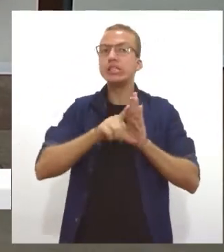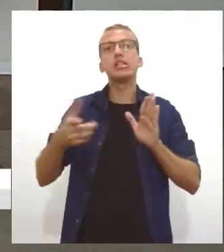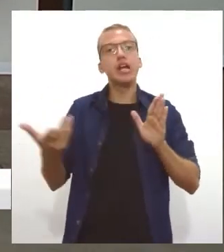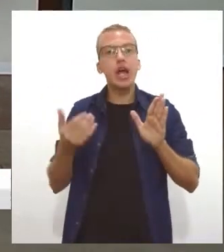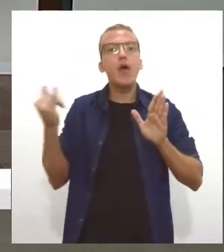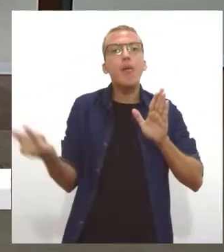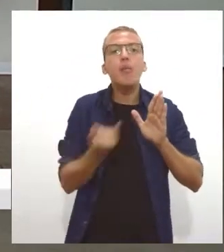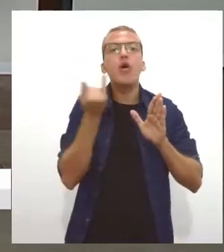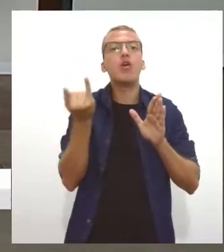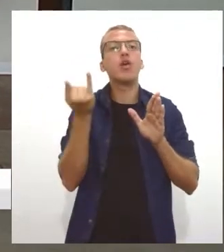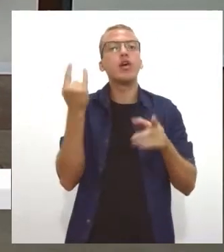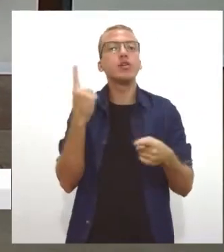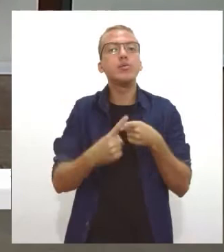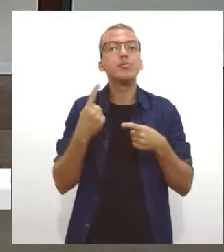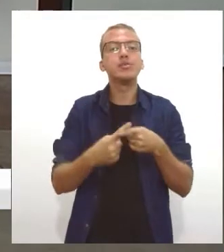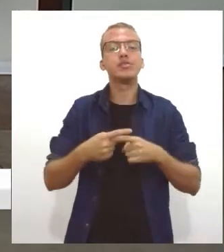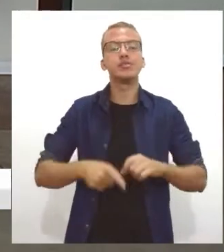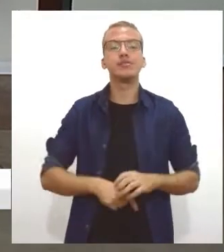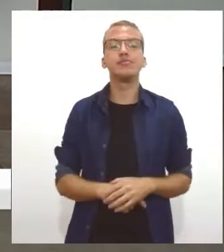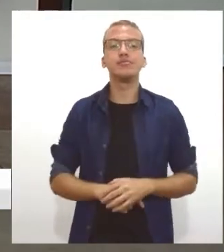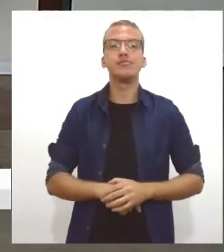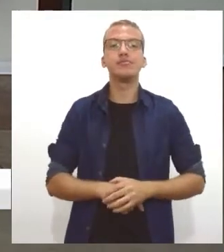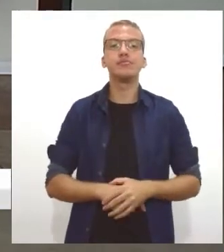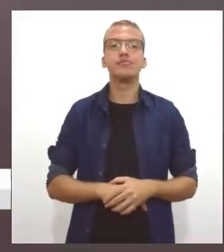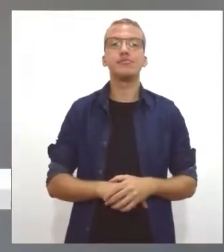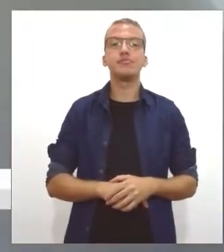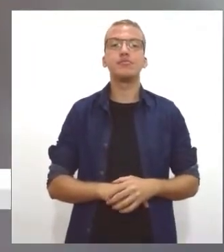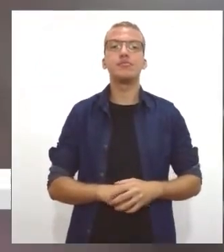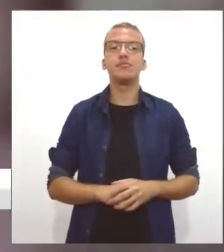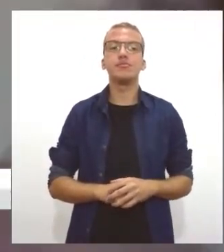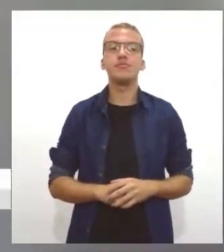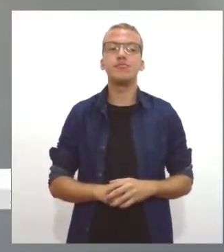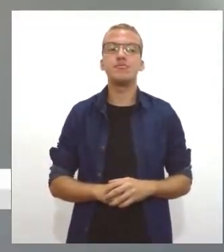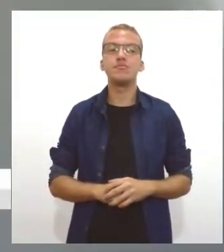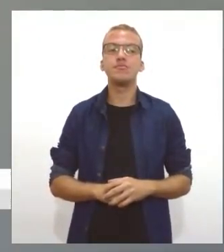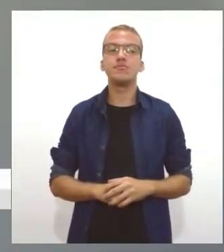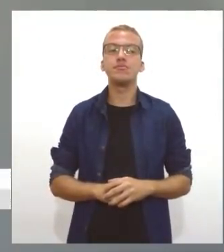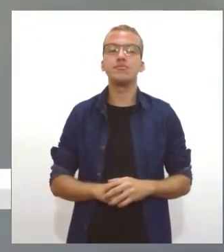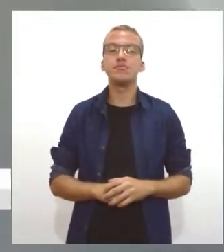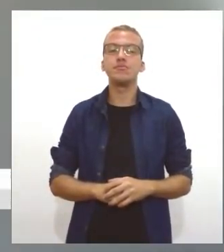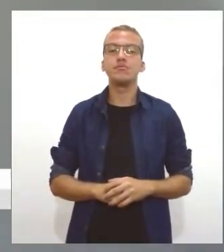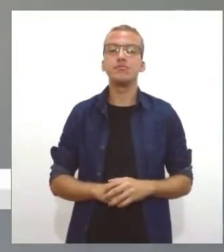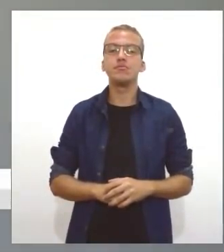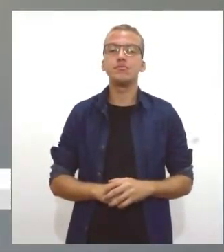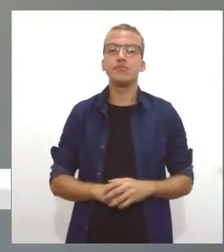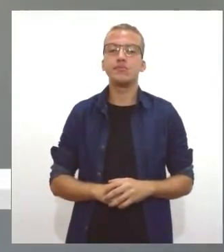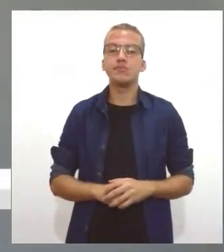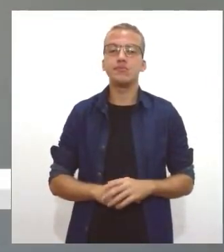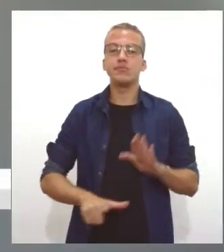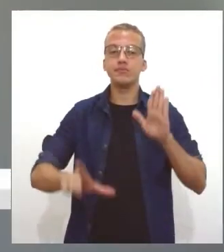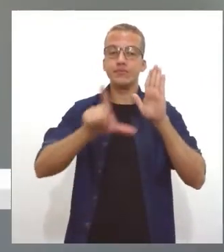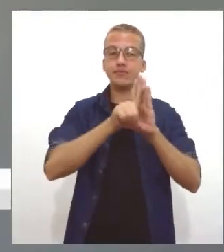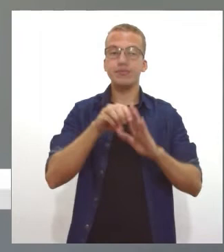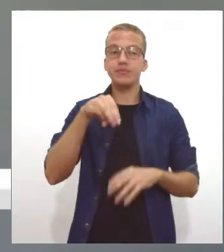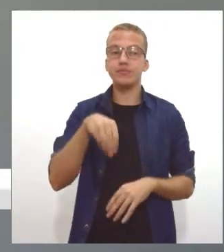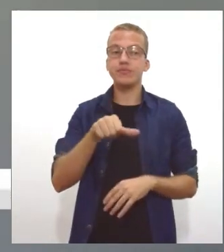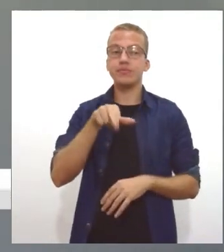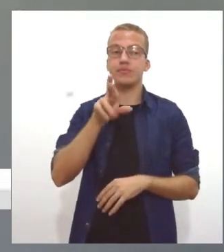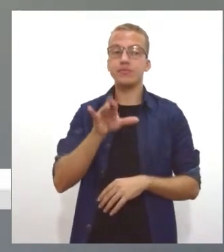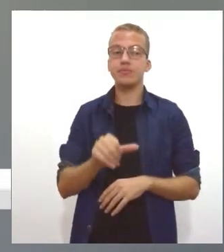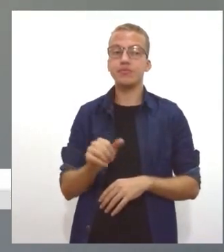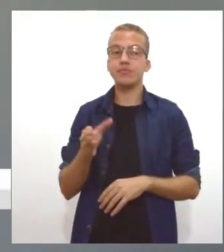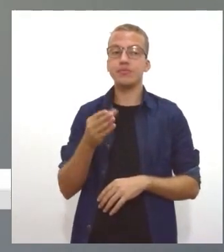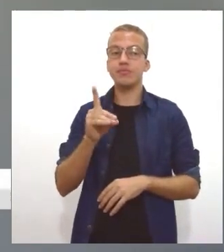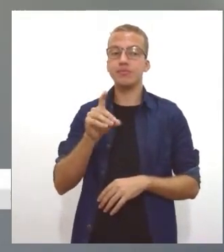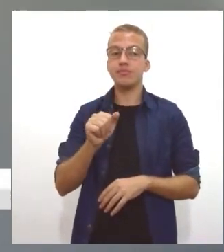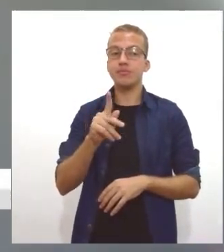mulheres? Bom, primeiro eu queria falar uma explanação rapidinha aqui sobre a Lei Maria da Penha, porque que pese ser uma lei que